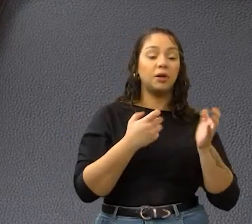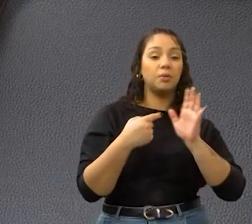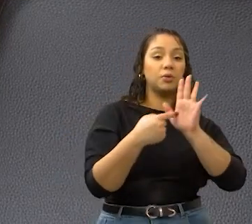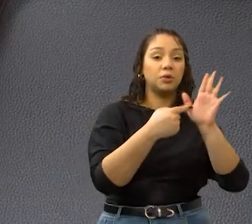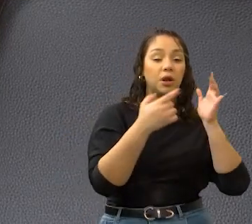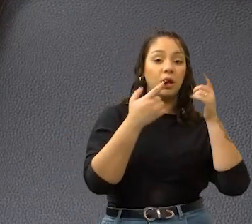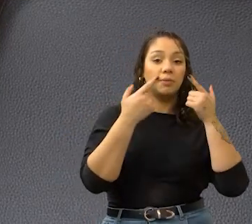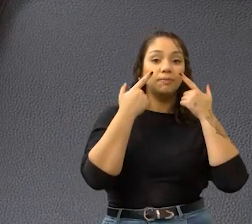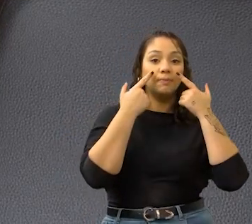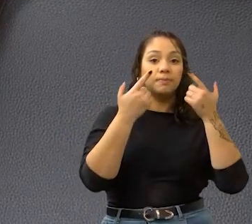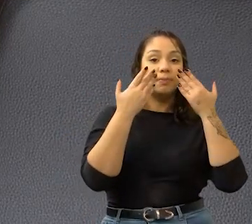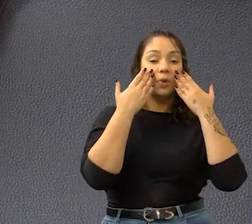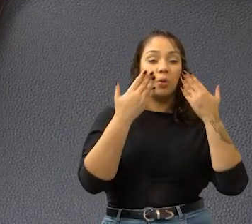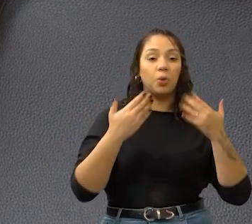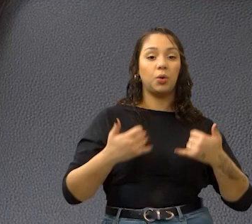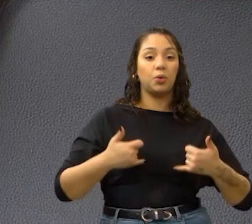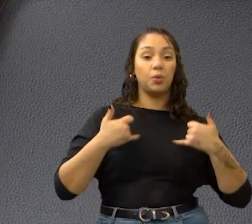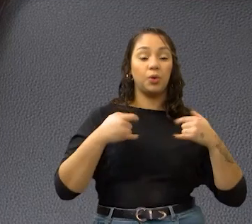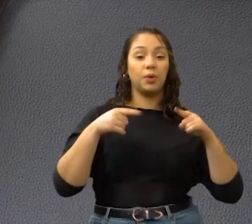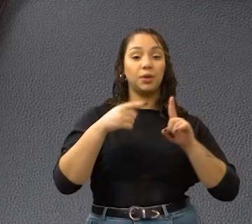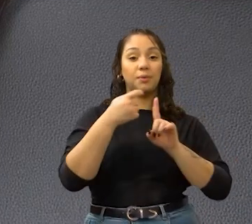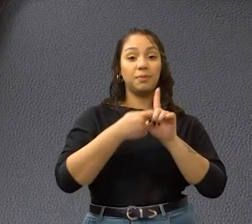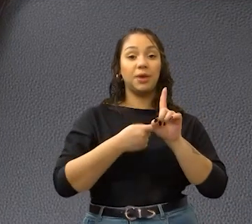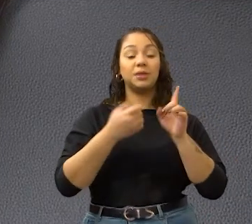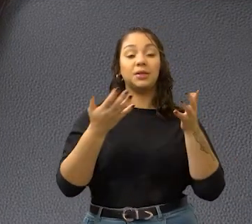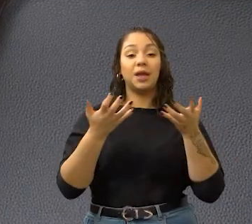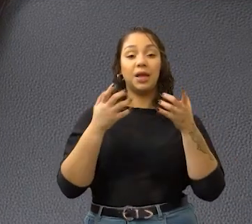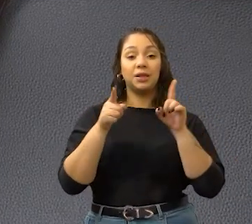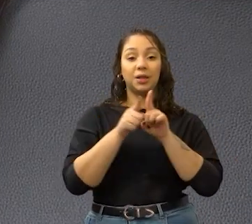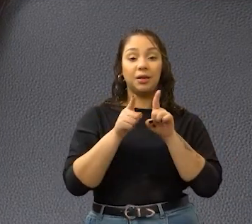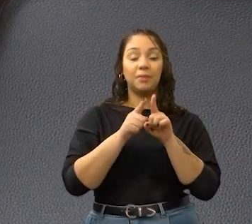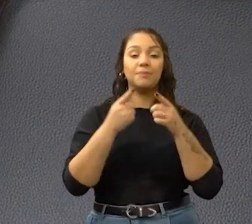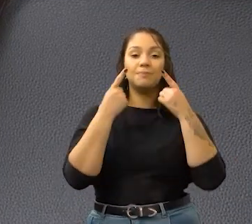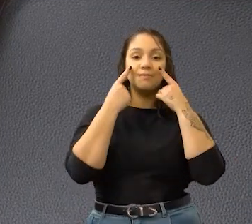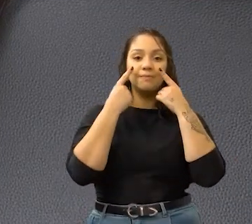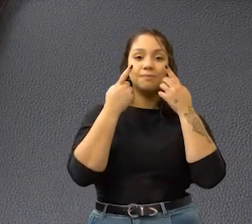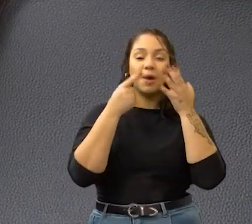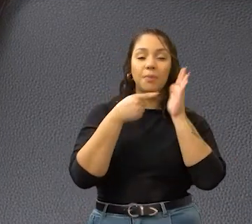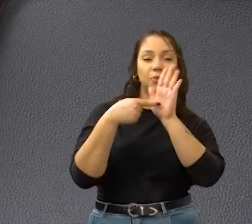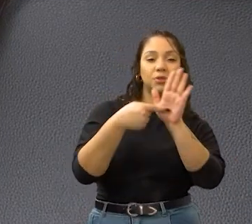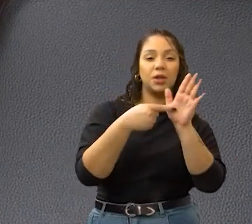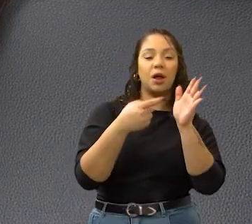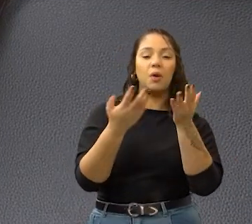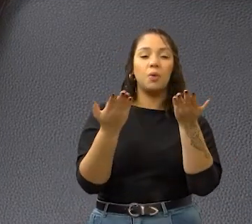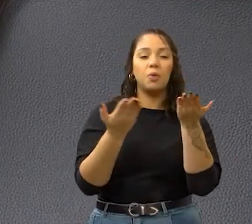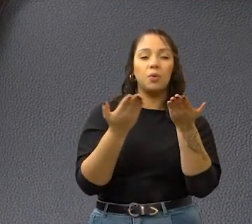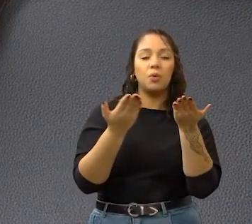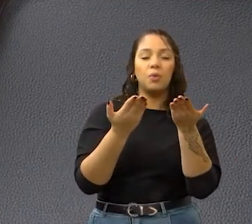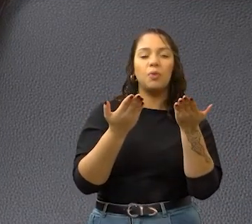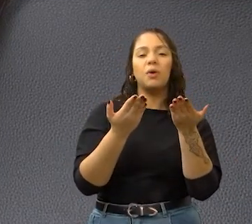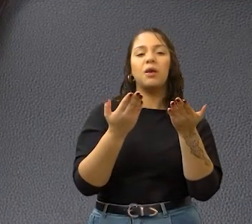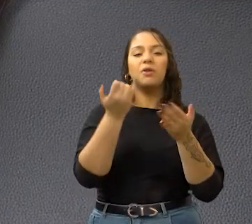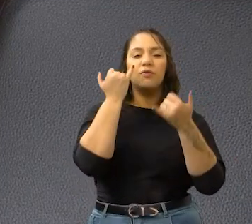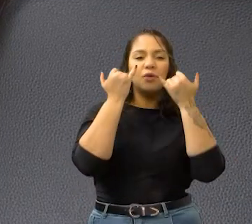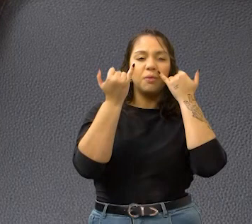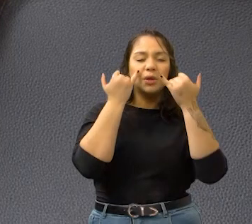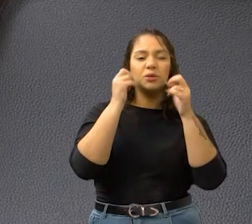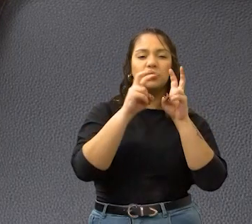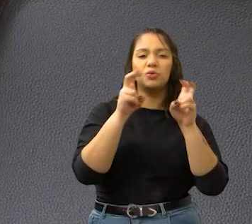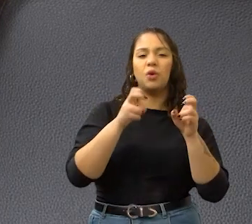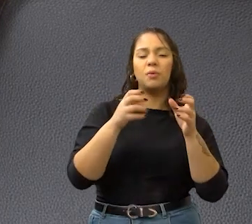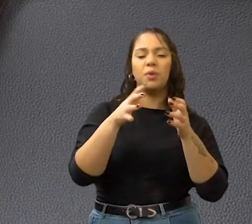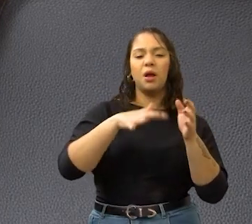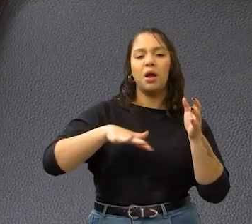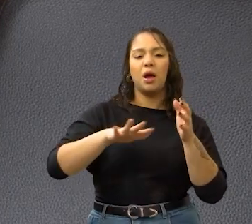projetos que a gente está querendo trazer agora para esse mês também no campo da garantia dos direitos, né, e alguns requerimentos de informação a